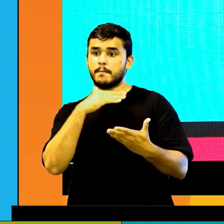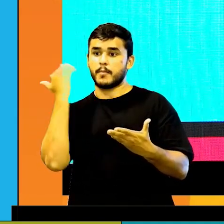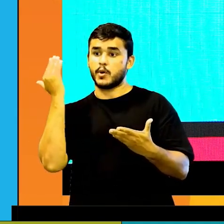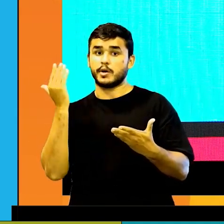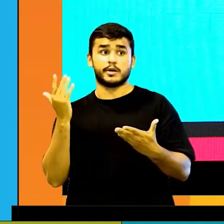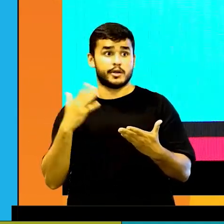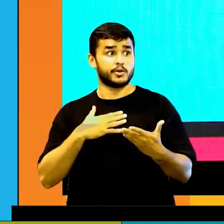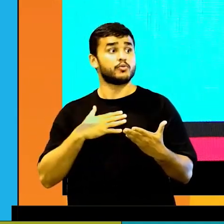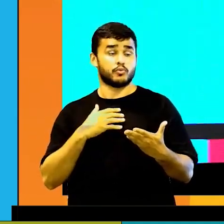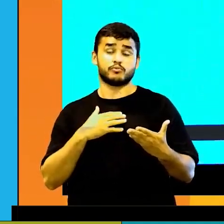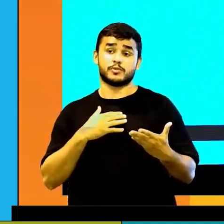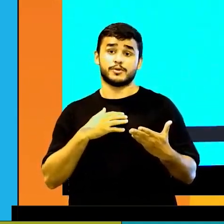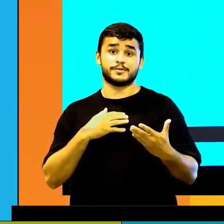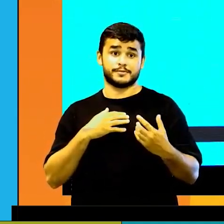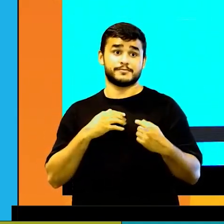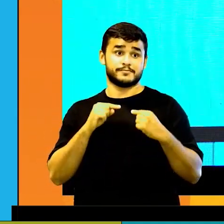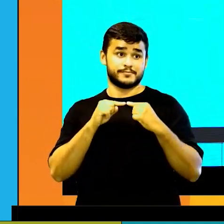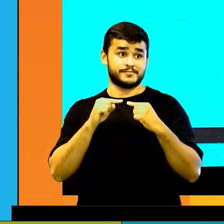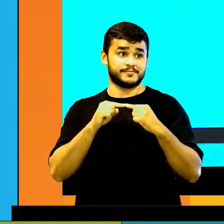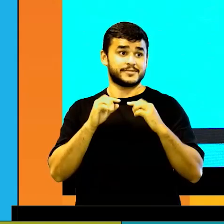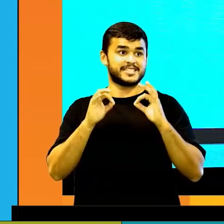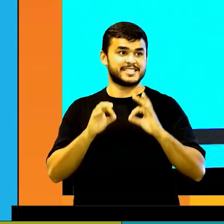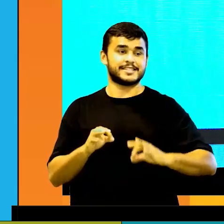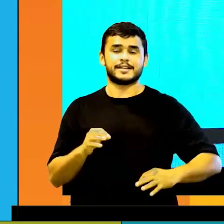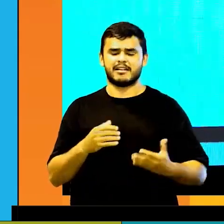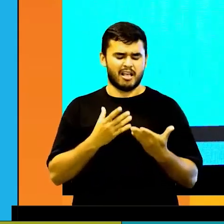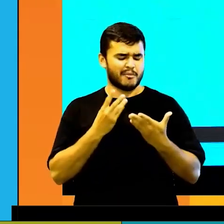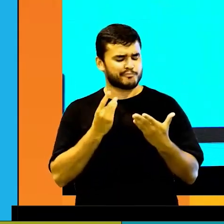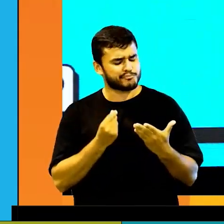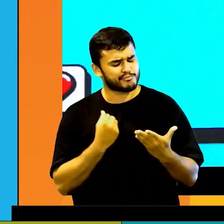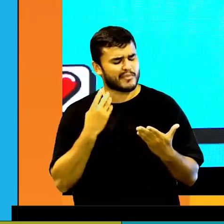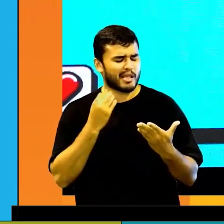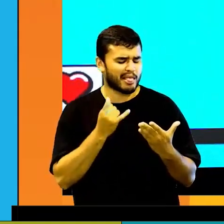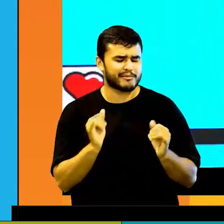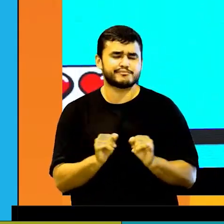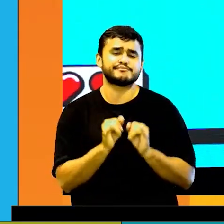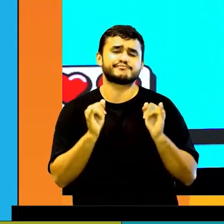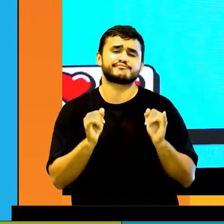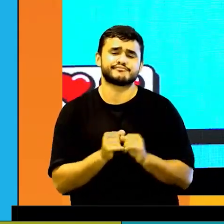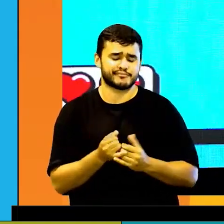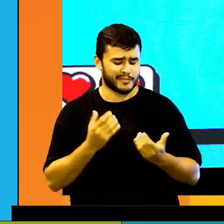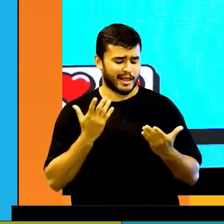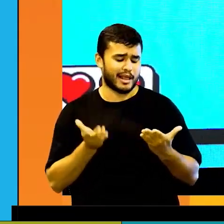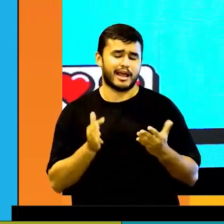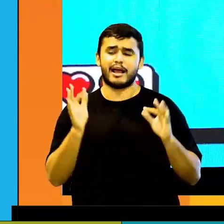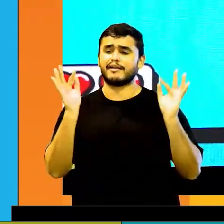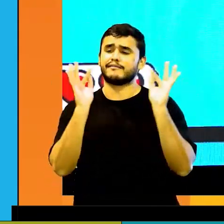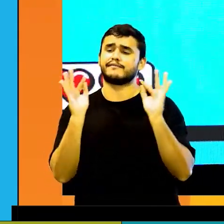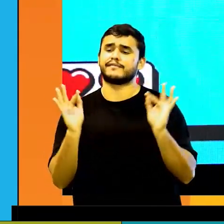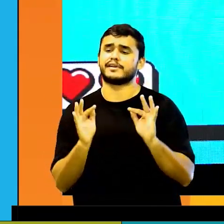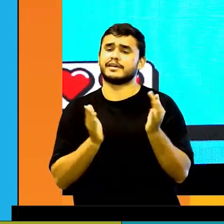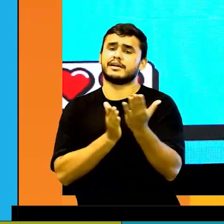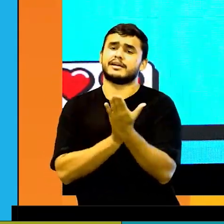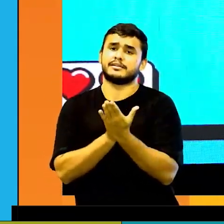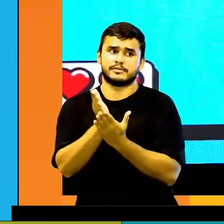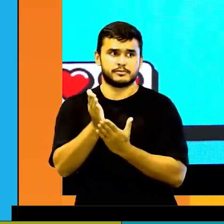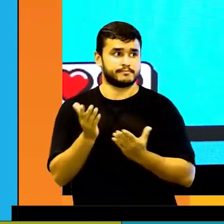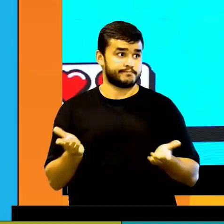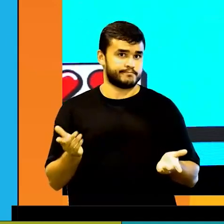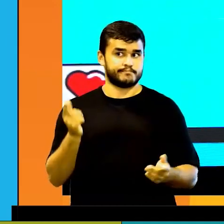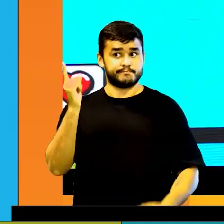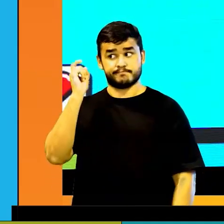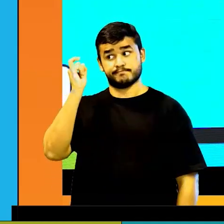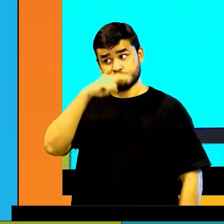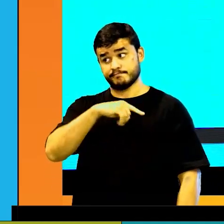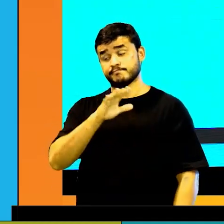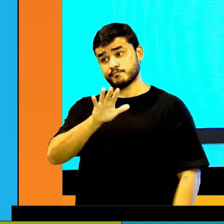show, viu? Eu estou um pouquinho cansado daquela coisa meio chocolatada. Ah, e foram felizes para sempre. Porque como é difícil, né? Na